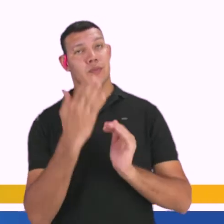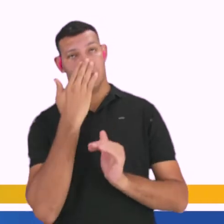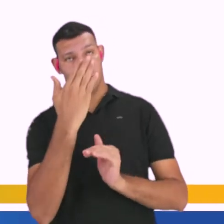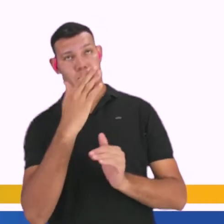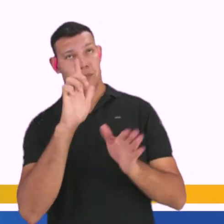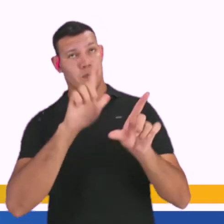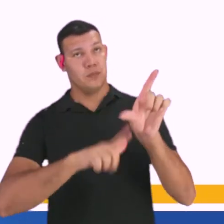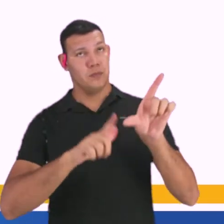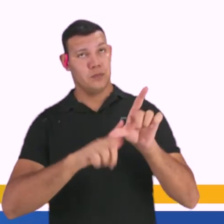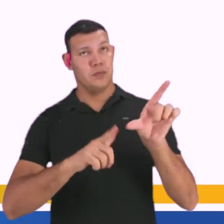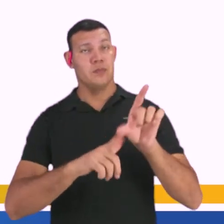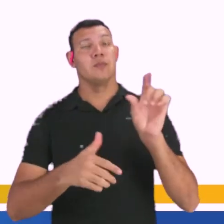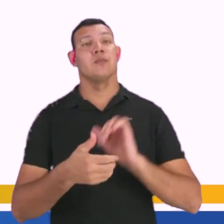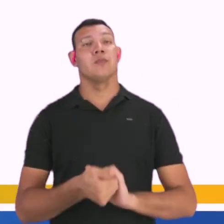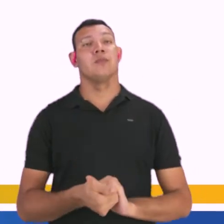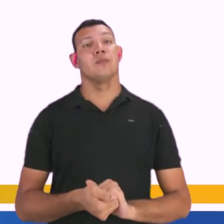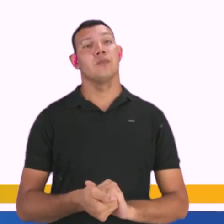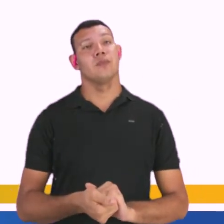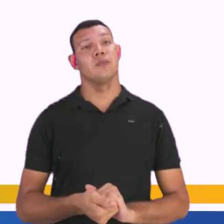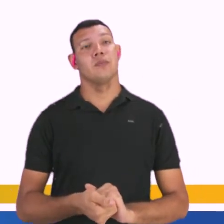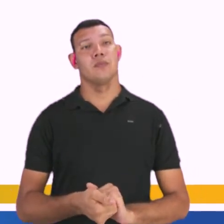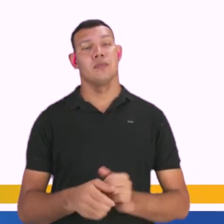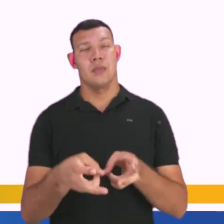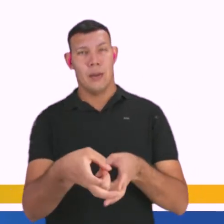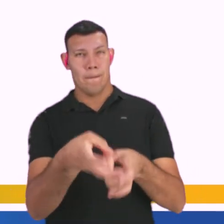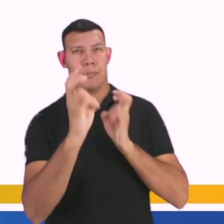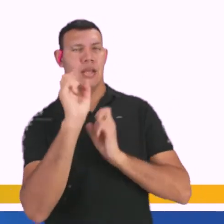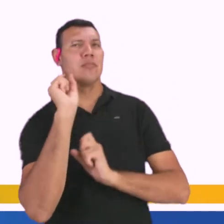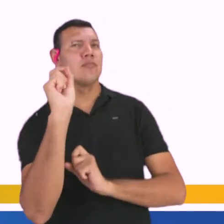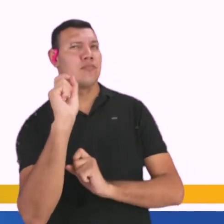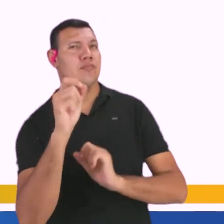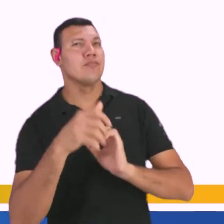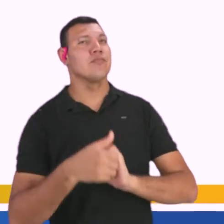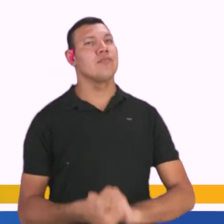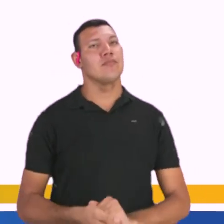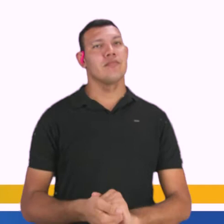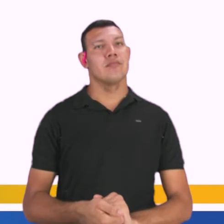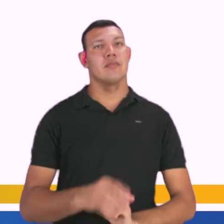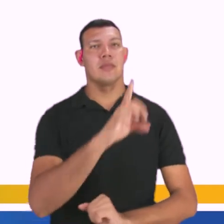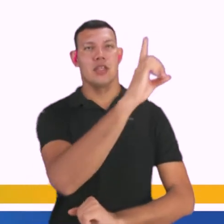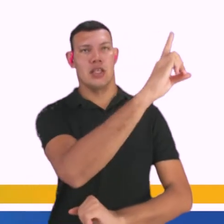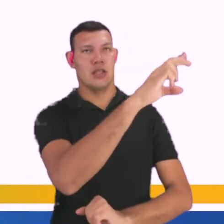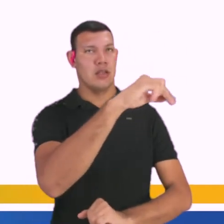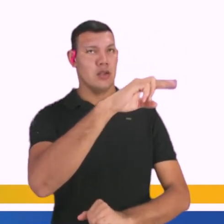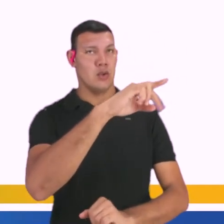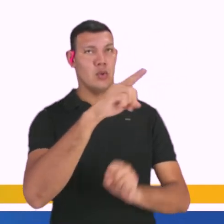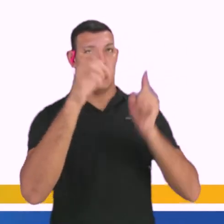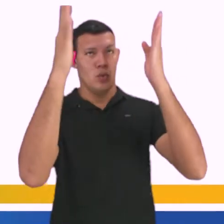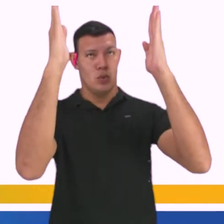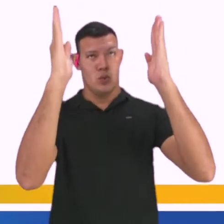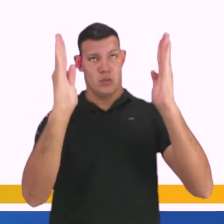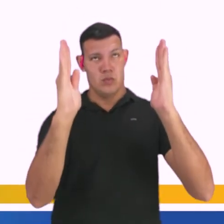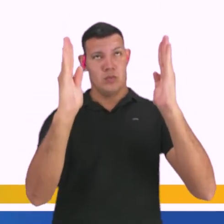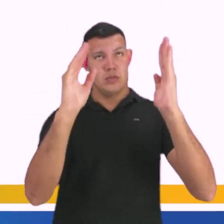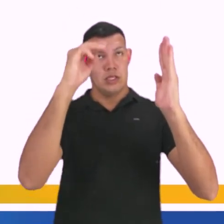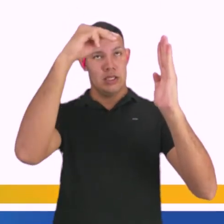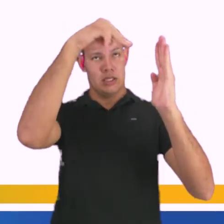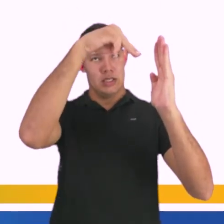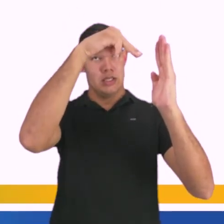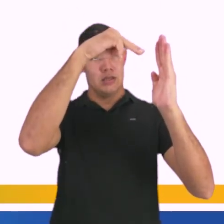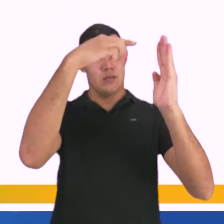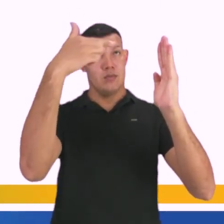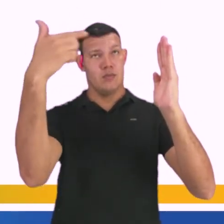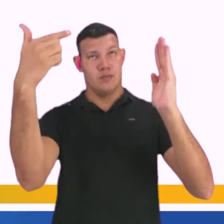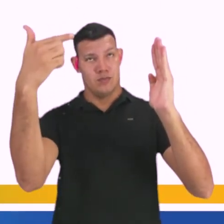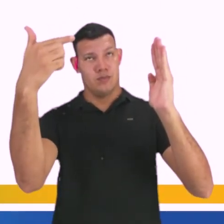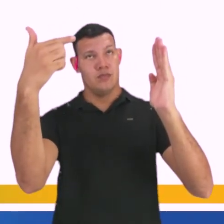desse sistema então vocês perceberam que eu vou pegar essa parte que é literal onde